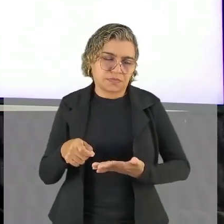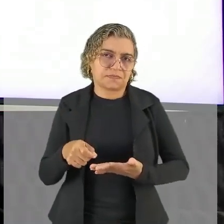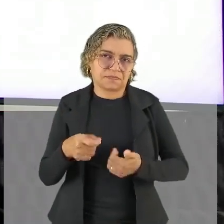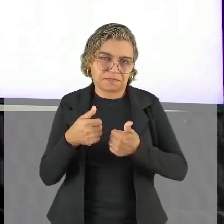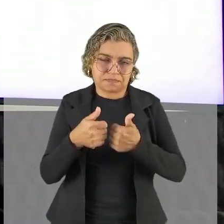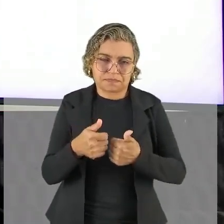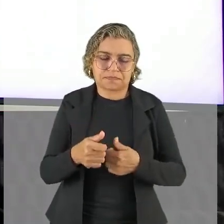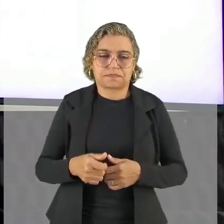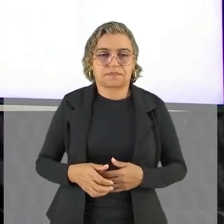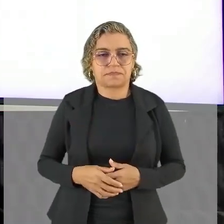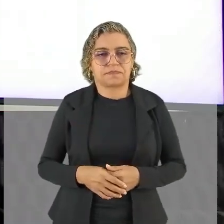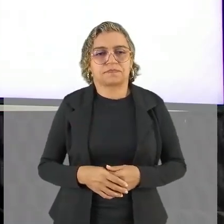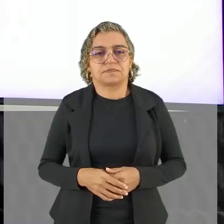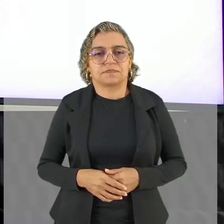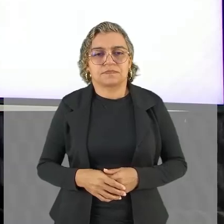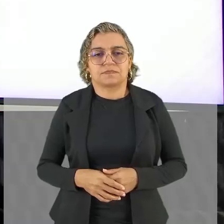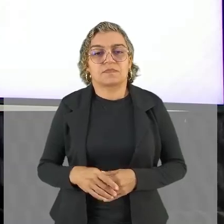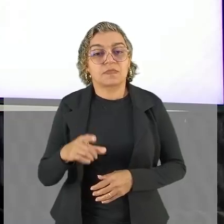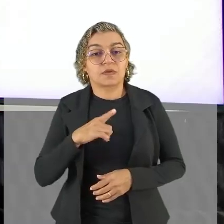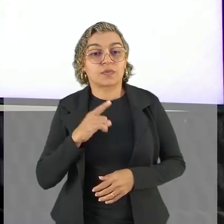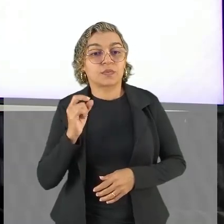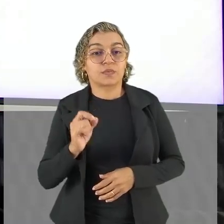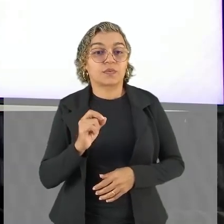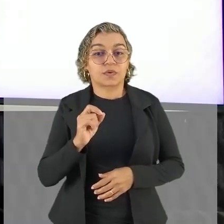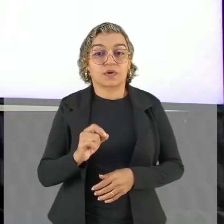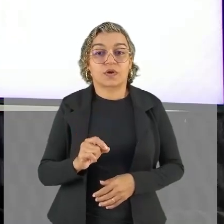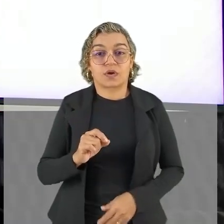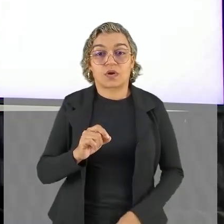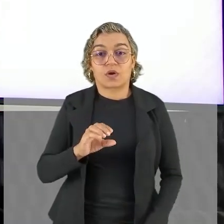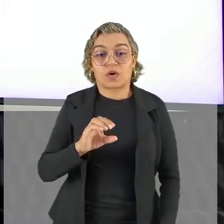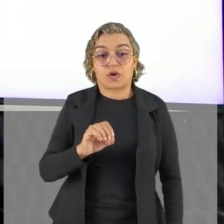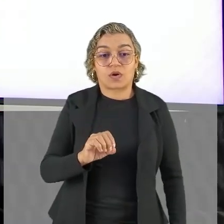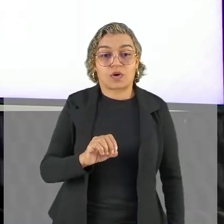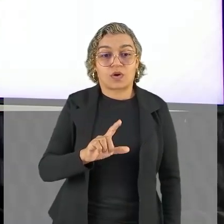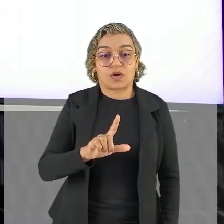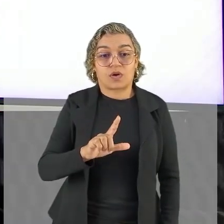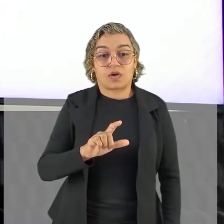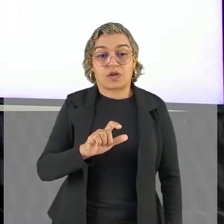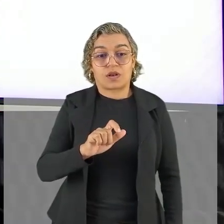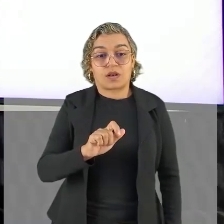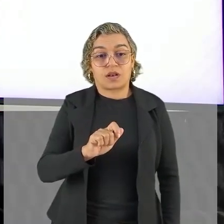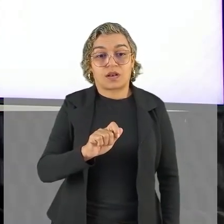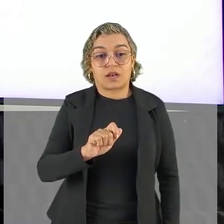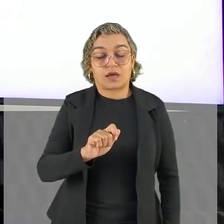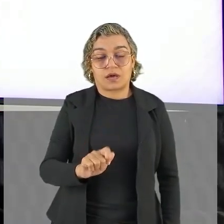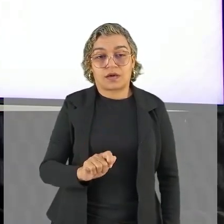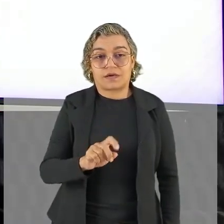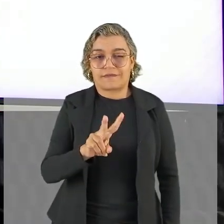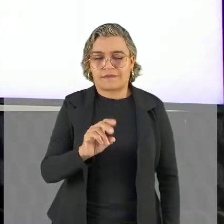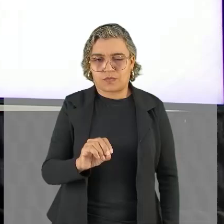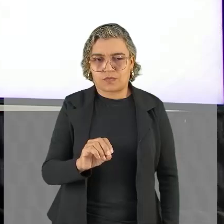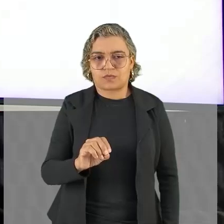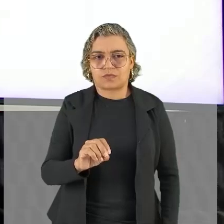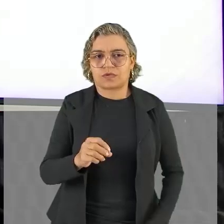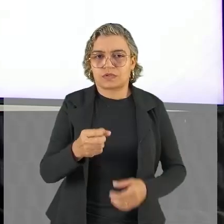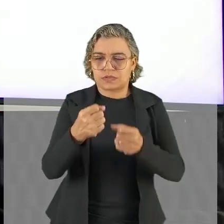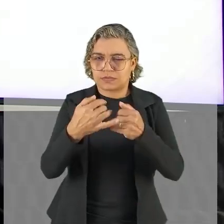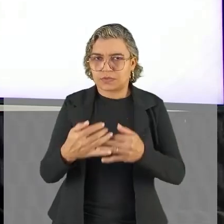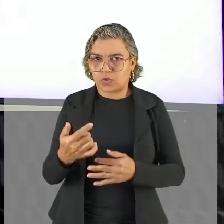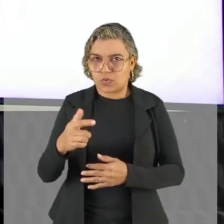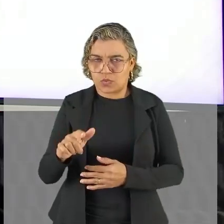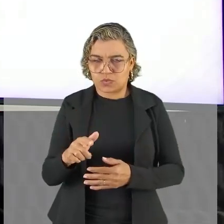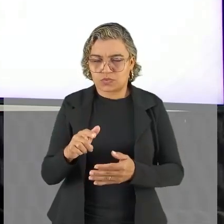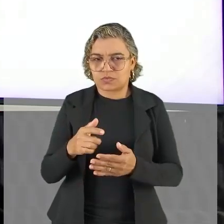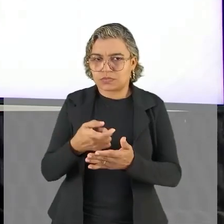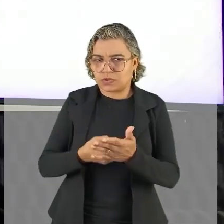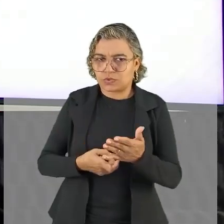tá bom? Aí vem o Olavo Bilac com a profissão de fé. Invejo os ourives